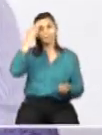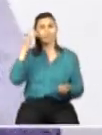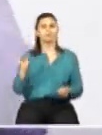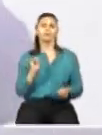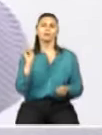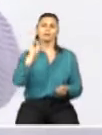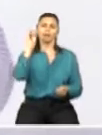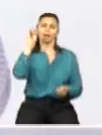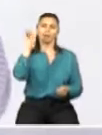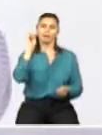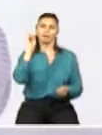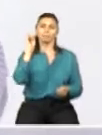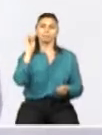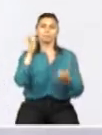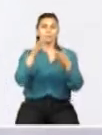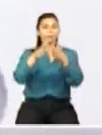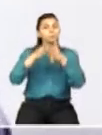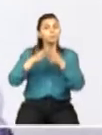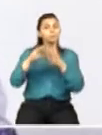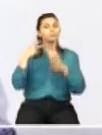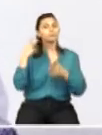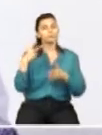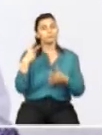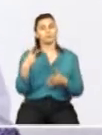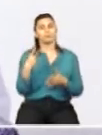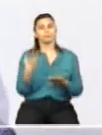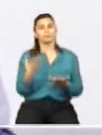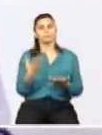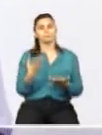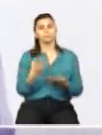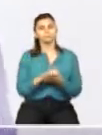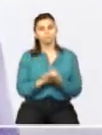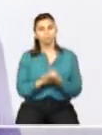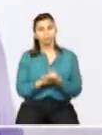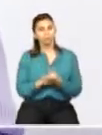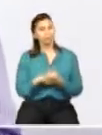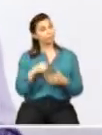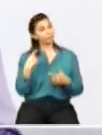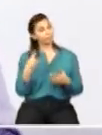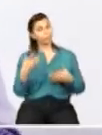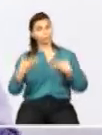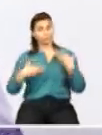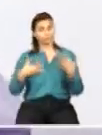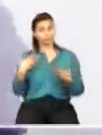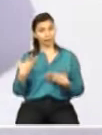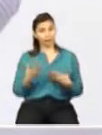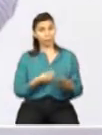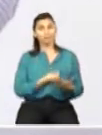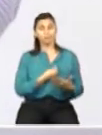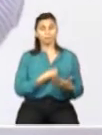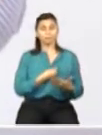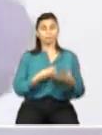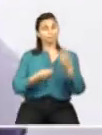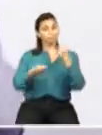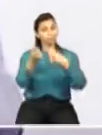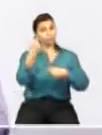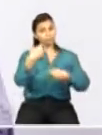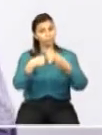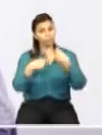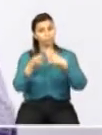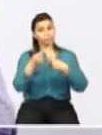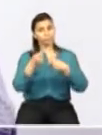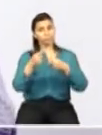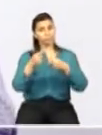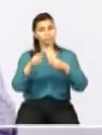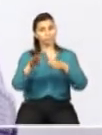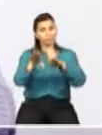importância daquela reivindicação do vereador ou da vereadora. Isso alegra o nosso coração de participar de uma administração